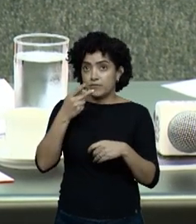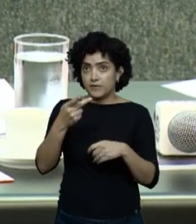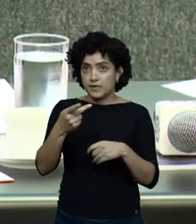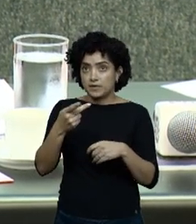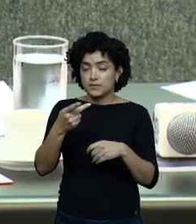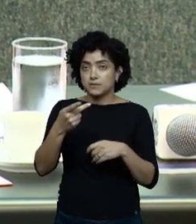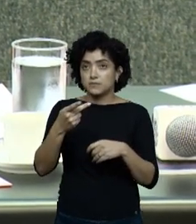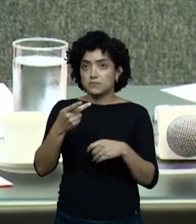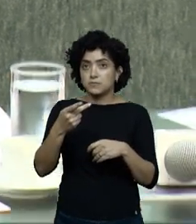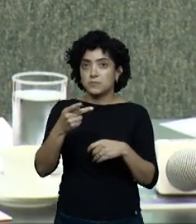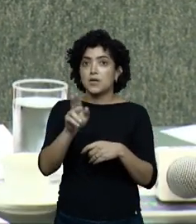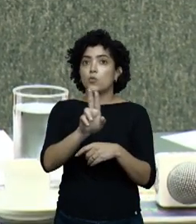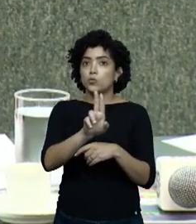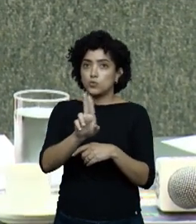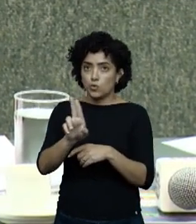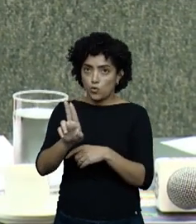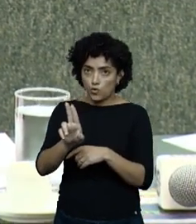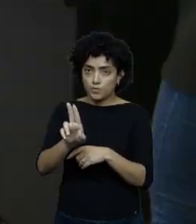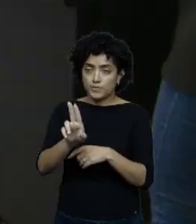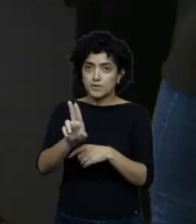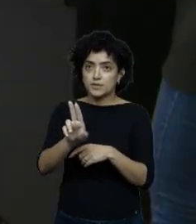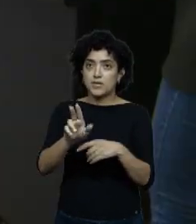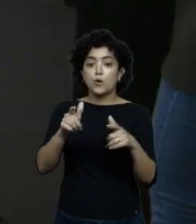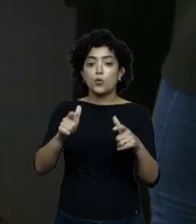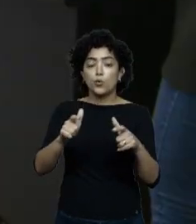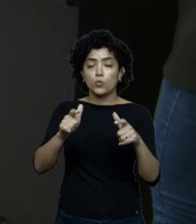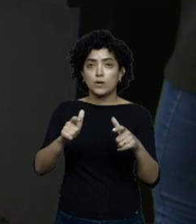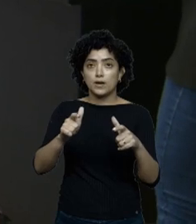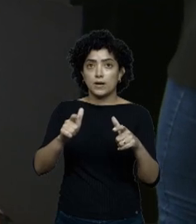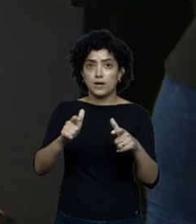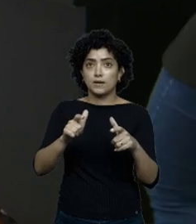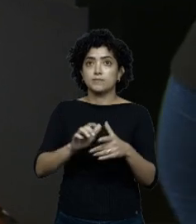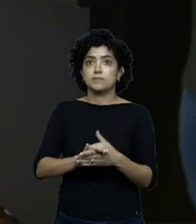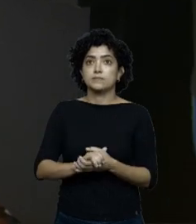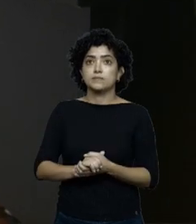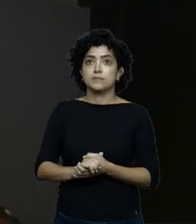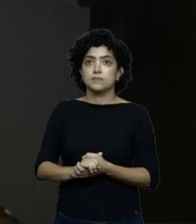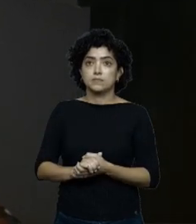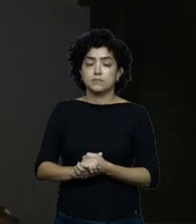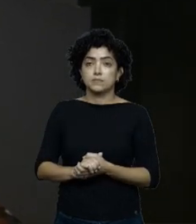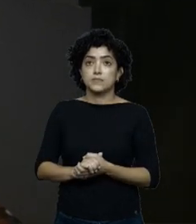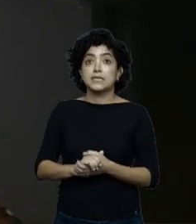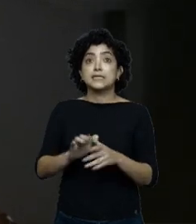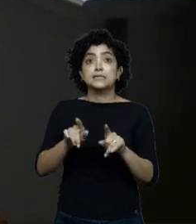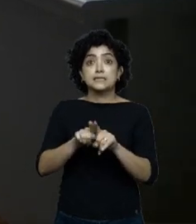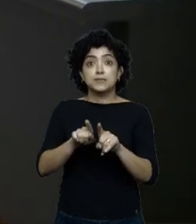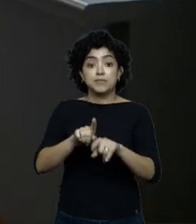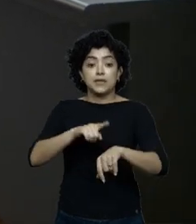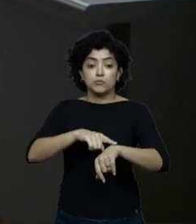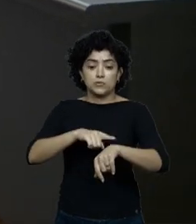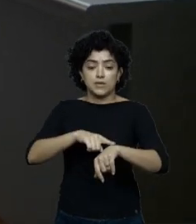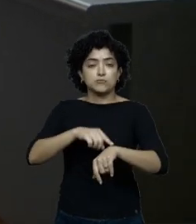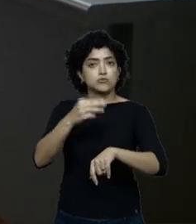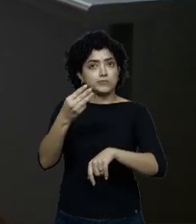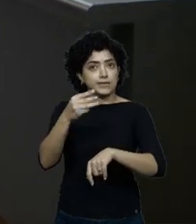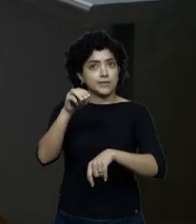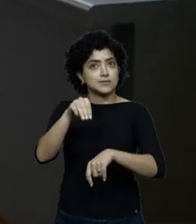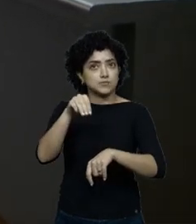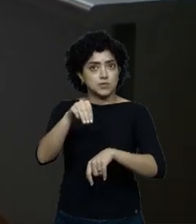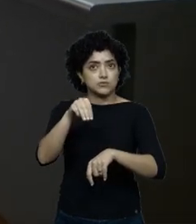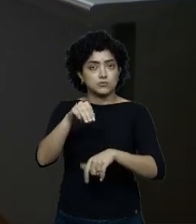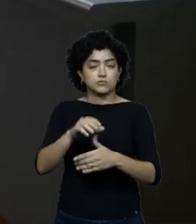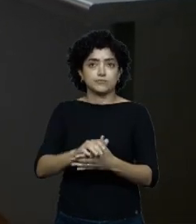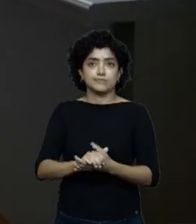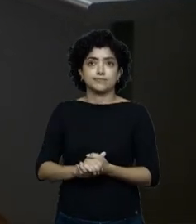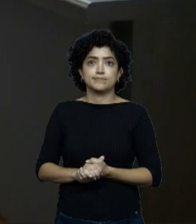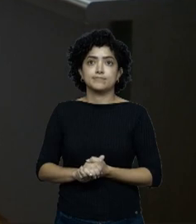o nome tá de onde é repetir para ficar Ah mas ficar atento ao tempo a 3 minutos então 321